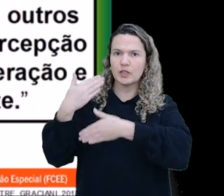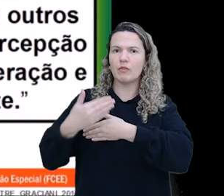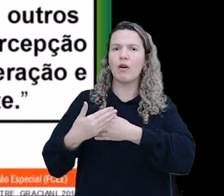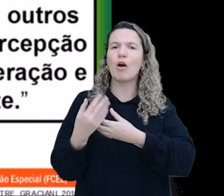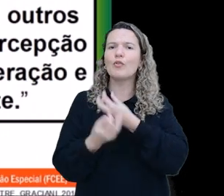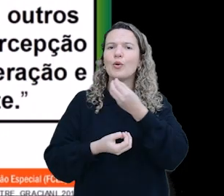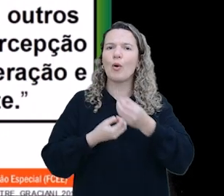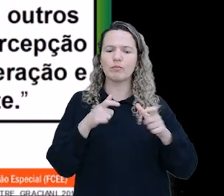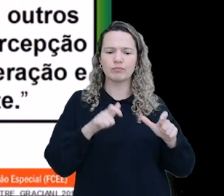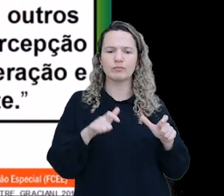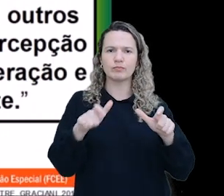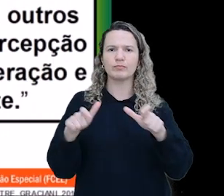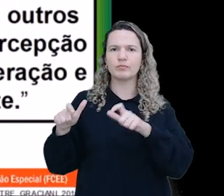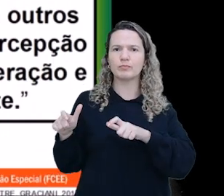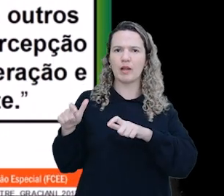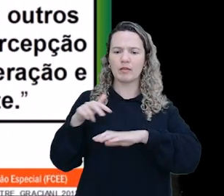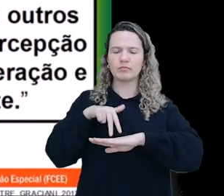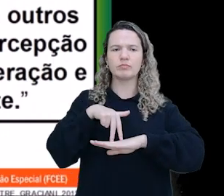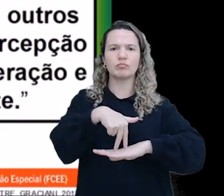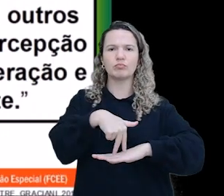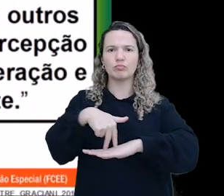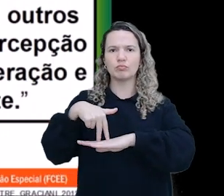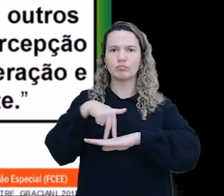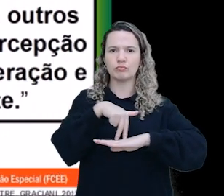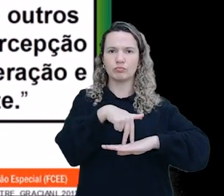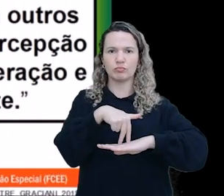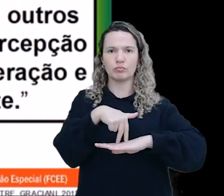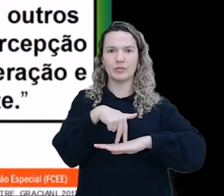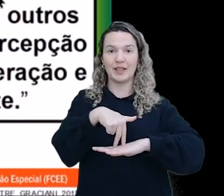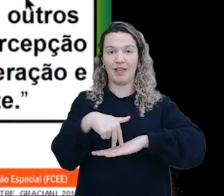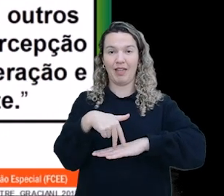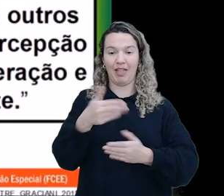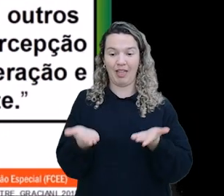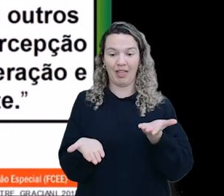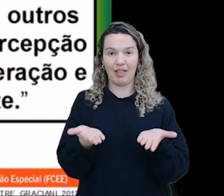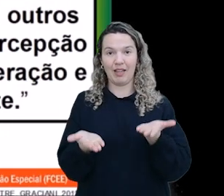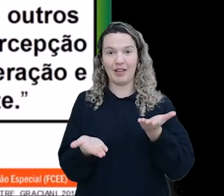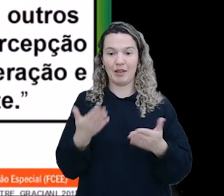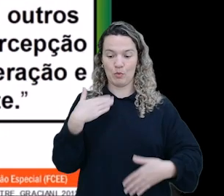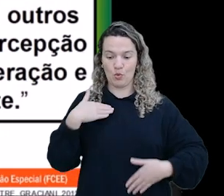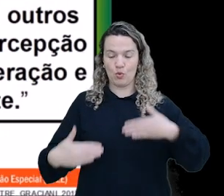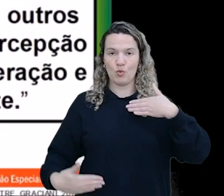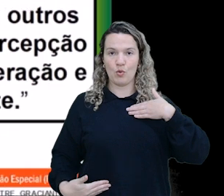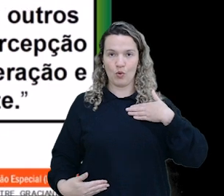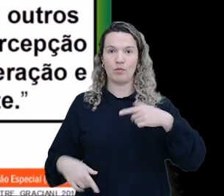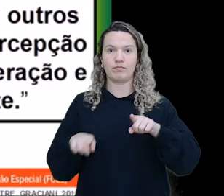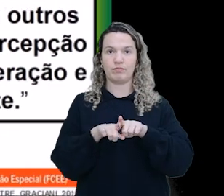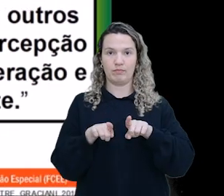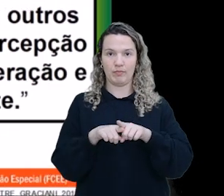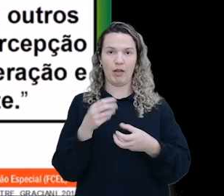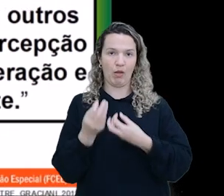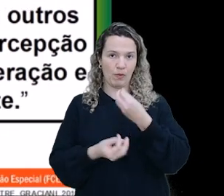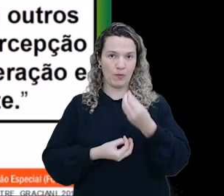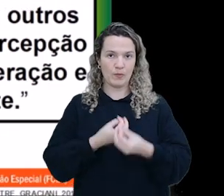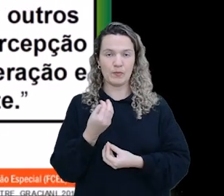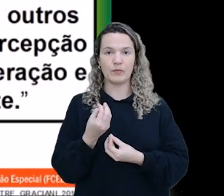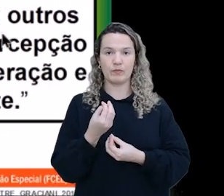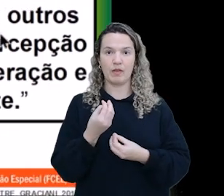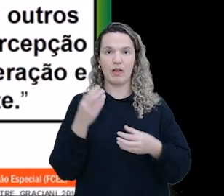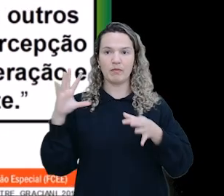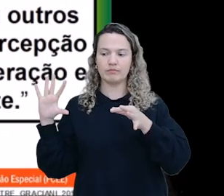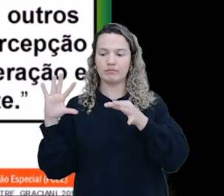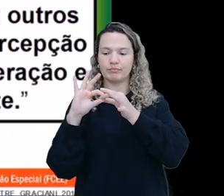de espaço, orientação, equilíbrio e esquema corporal. É pela integração